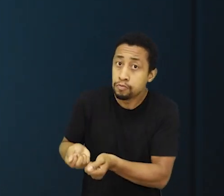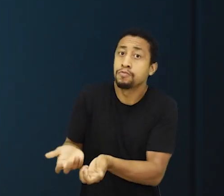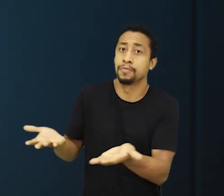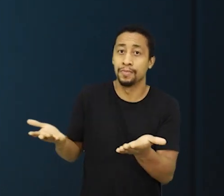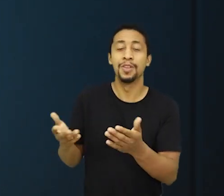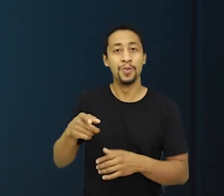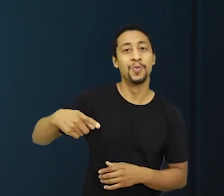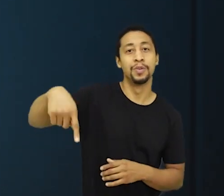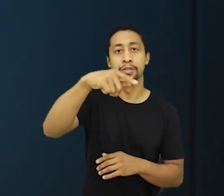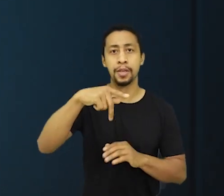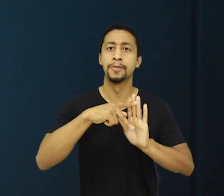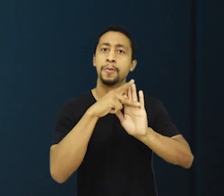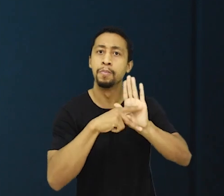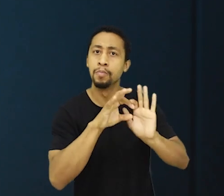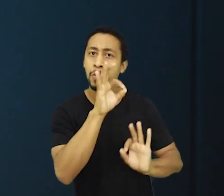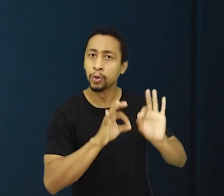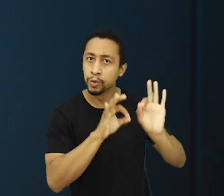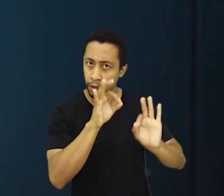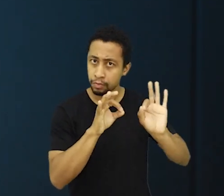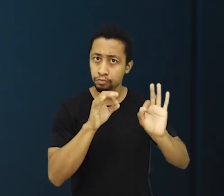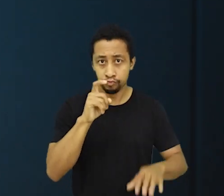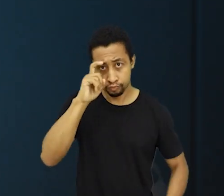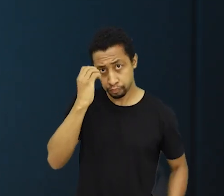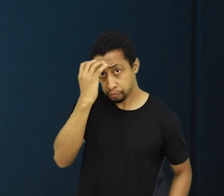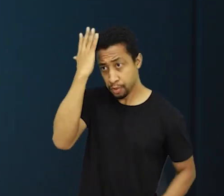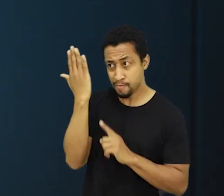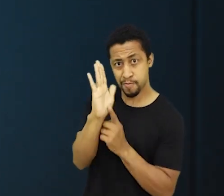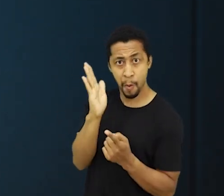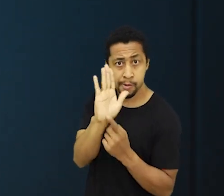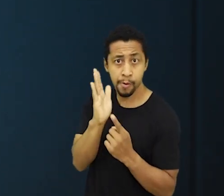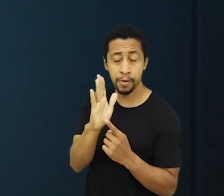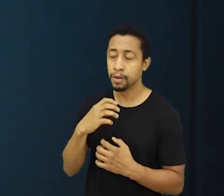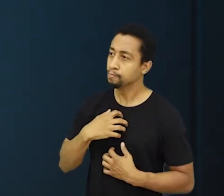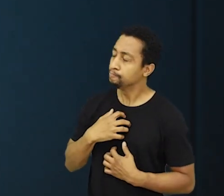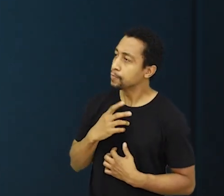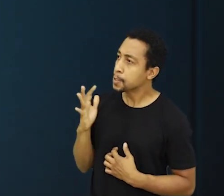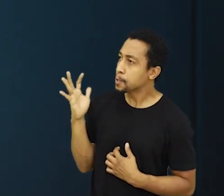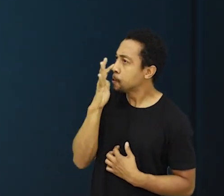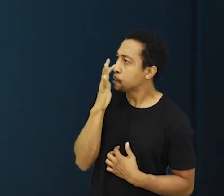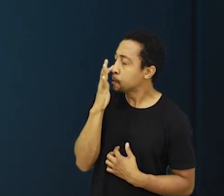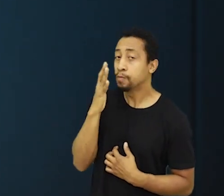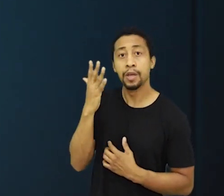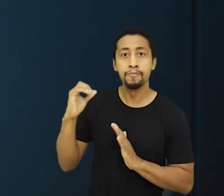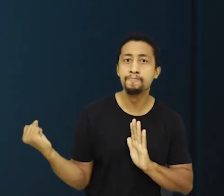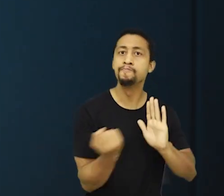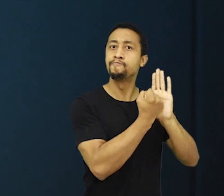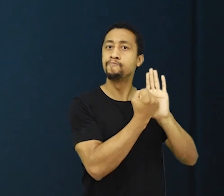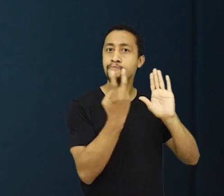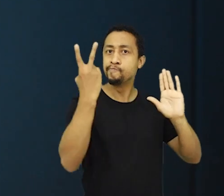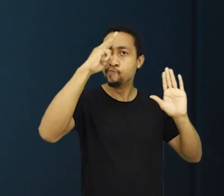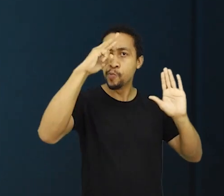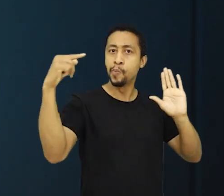estão desenvolvendo me cativa por isso, pela memória, por registrar a memória. Porque se